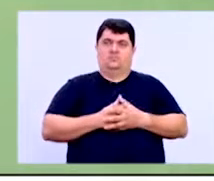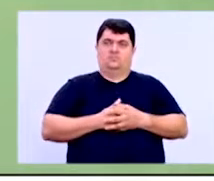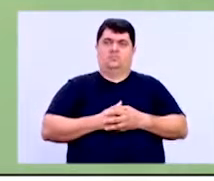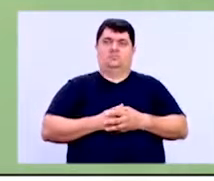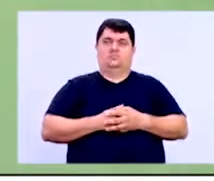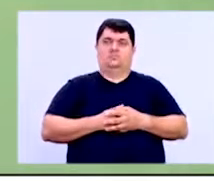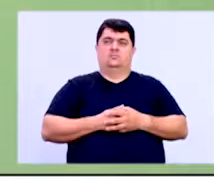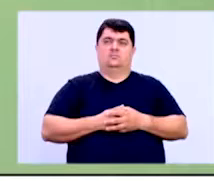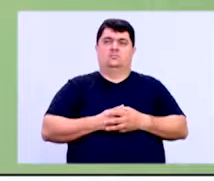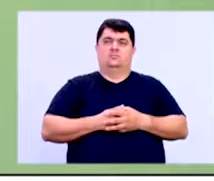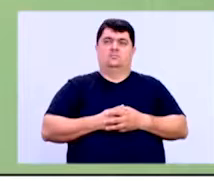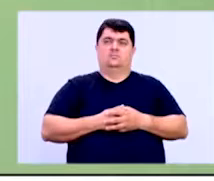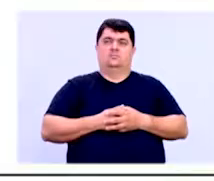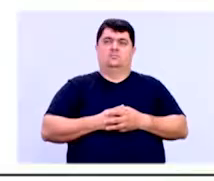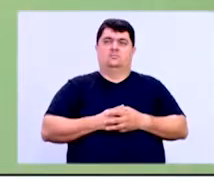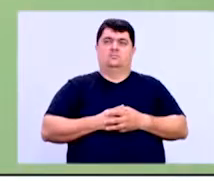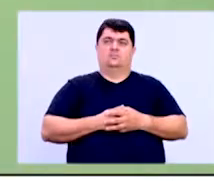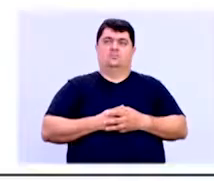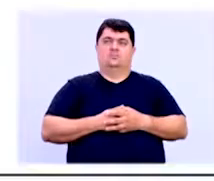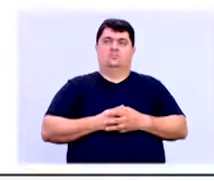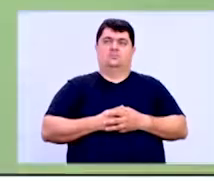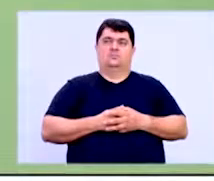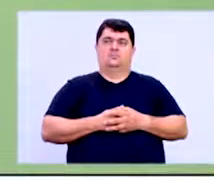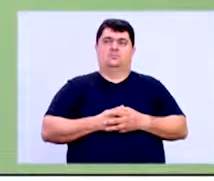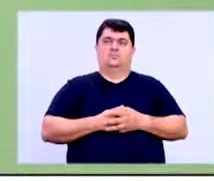participar. Mas vamos lá, continuando.